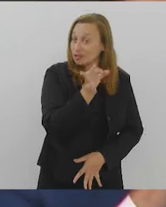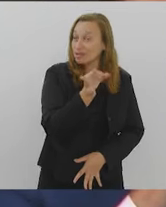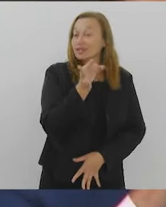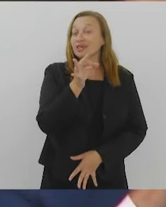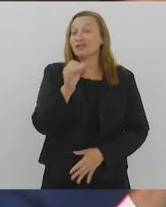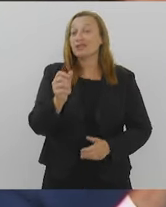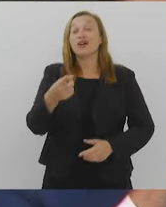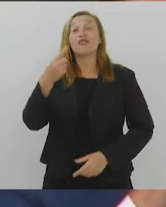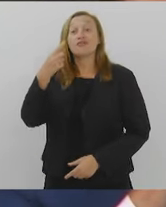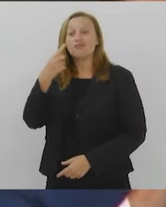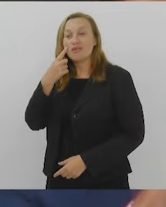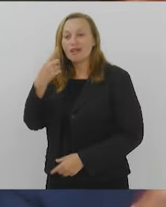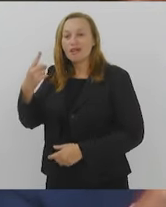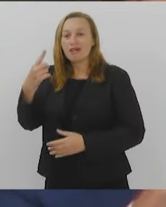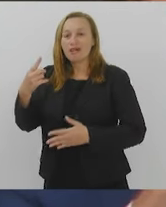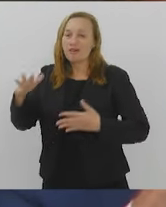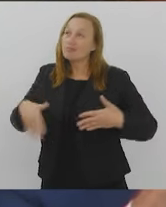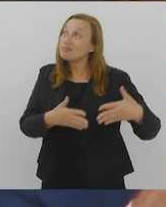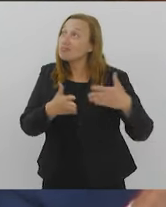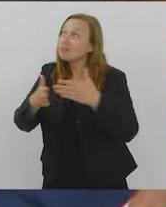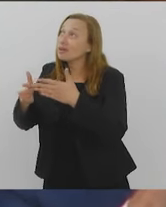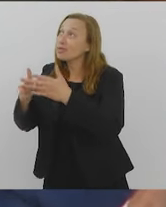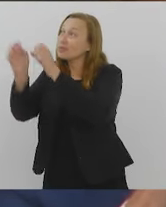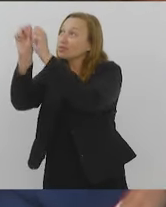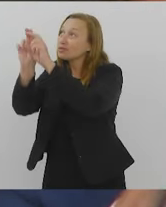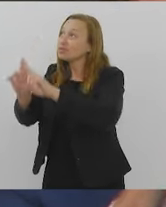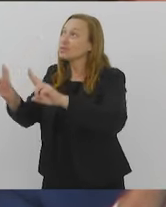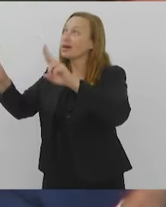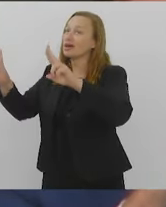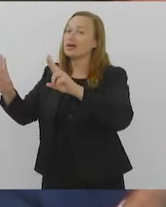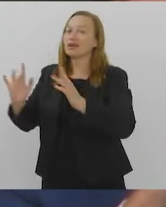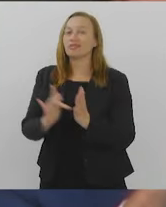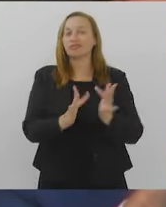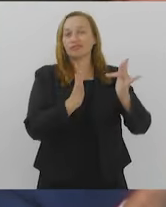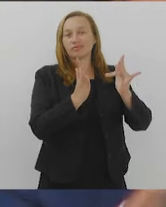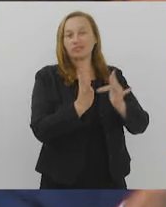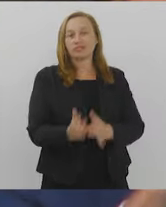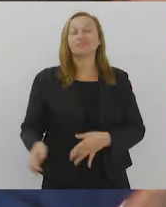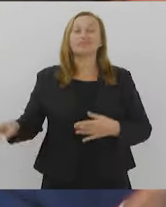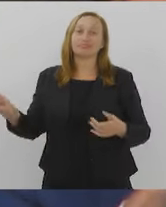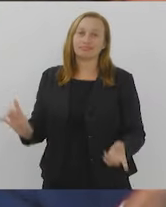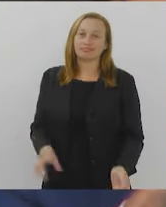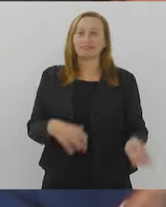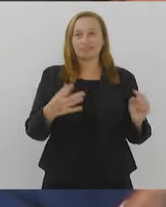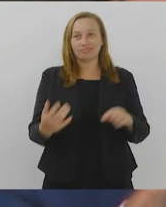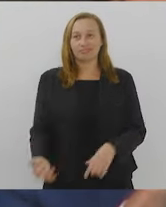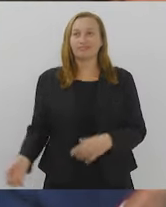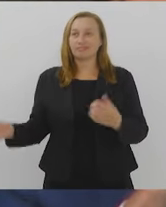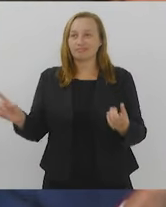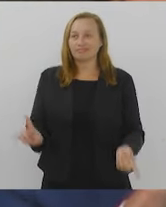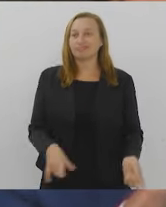que Jesus é o caminho dos céus.